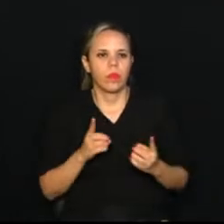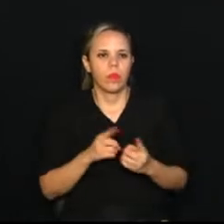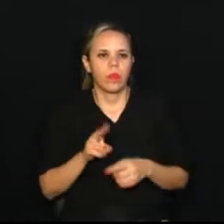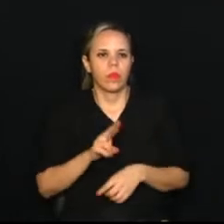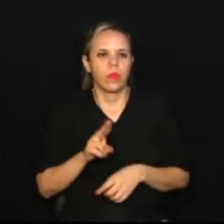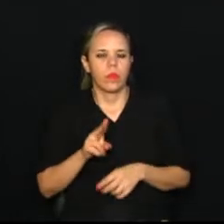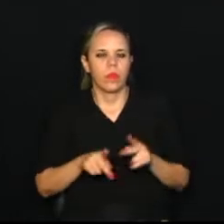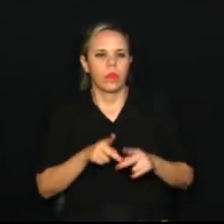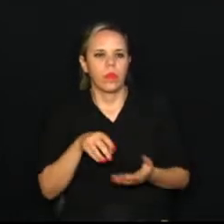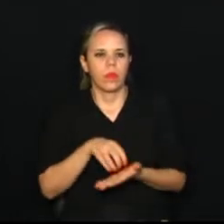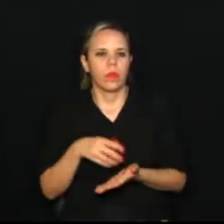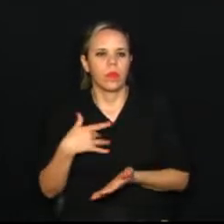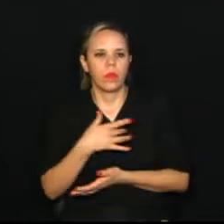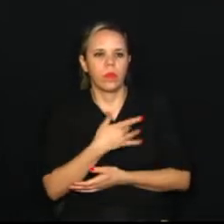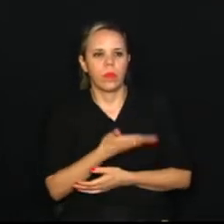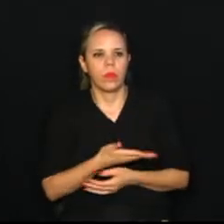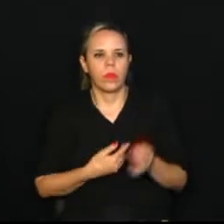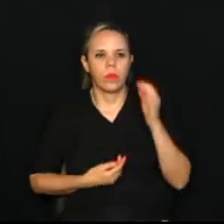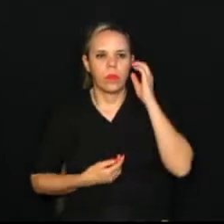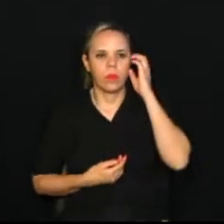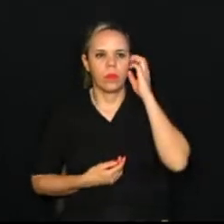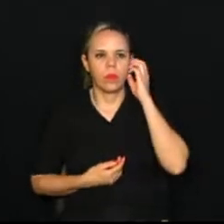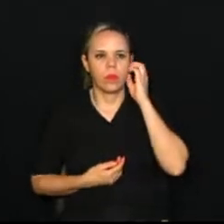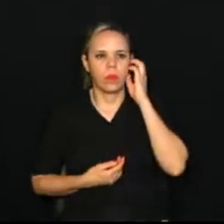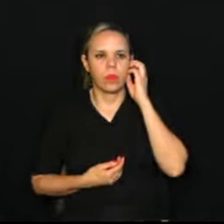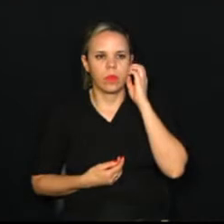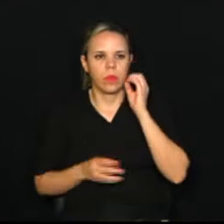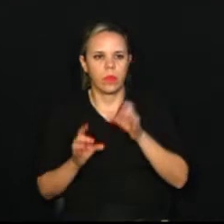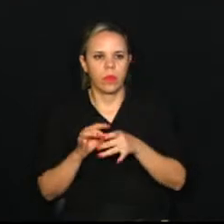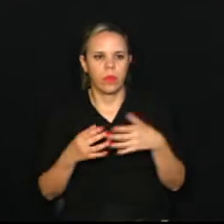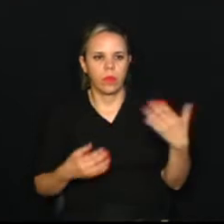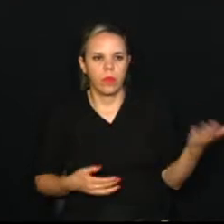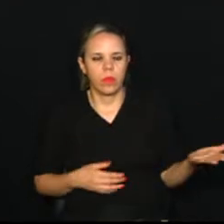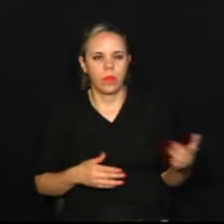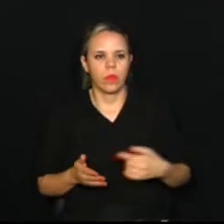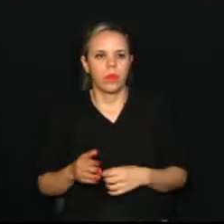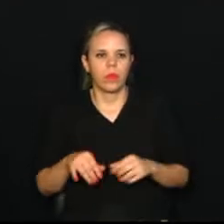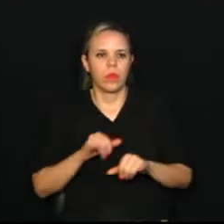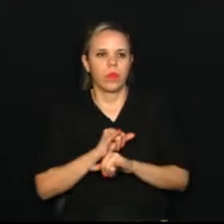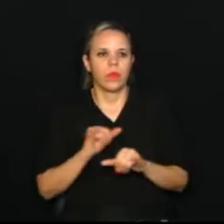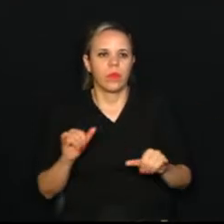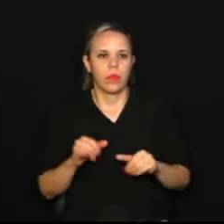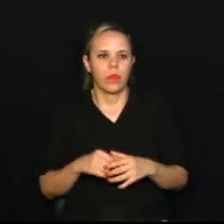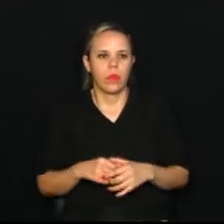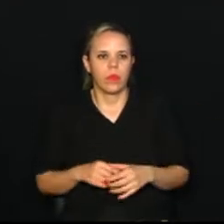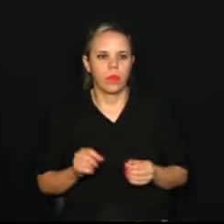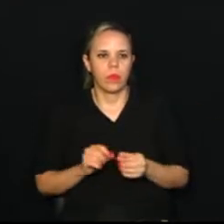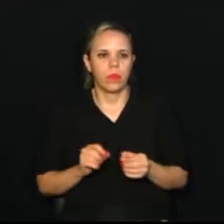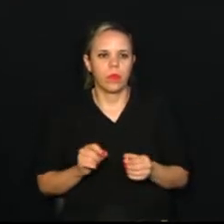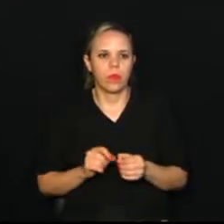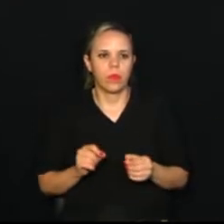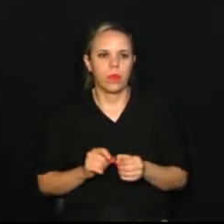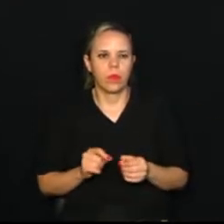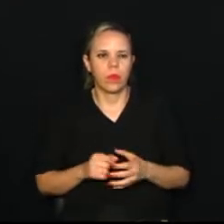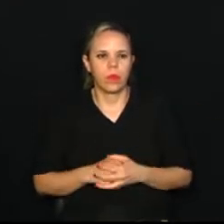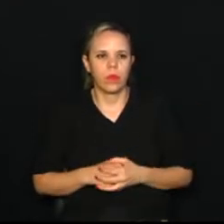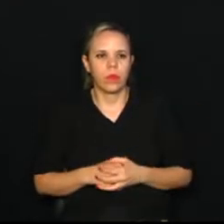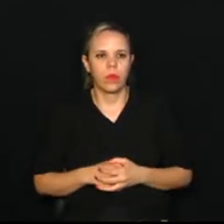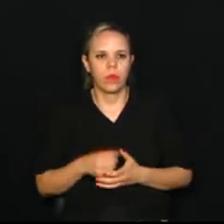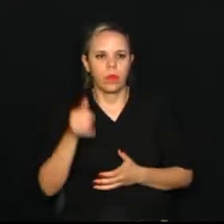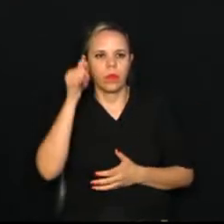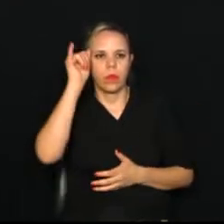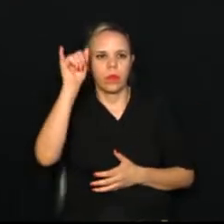dos postos de saúde. Essa integração vai permitir que até campanhas sejam feitas para